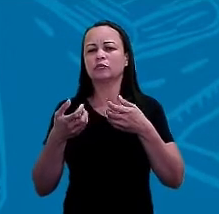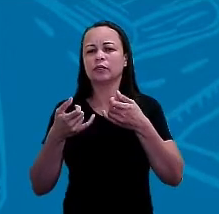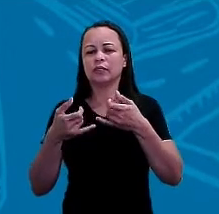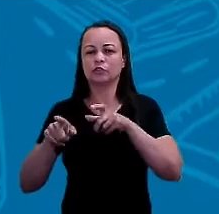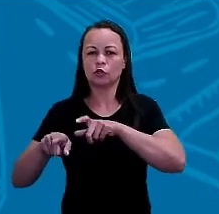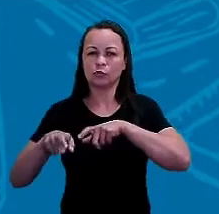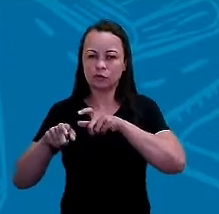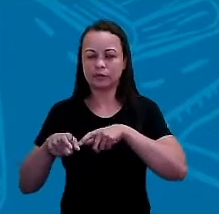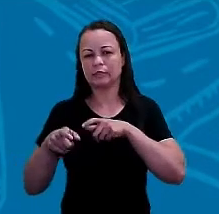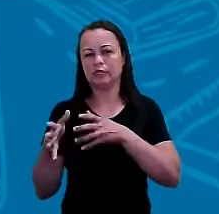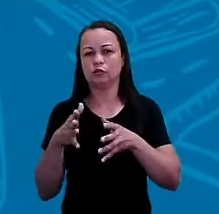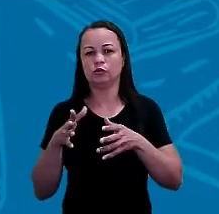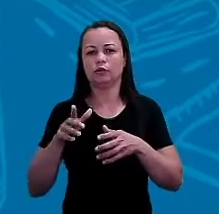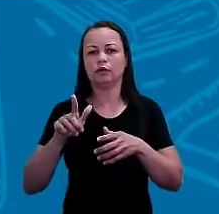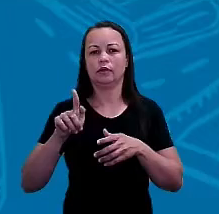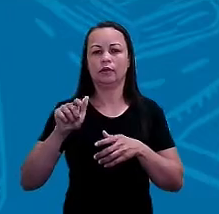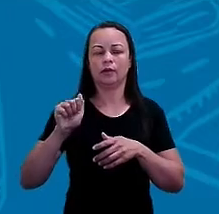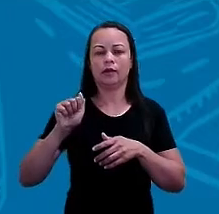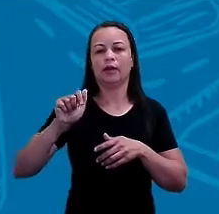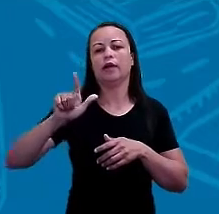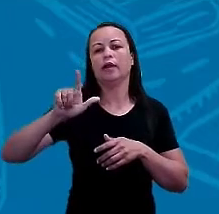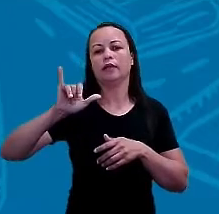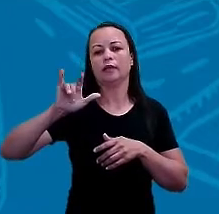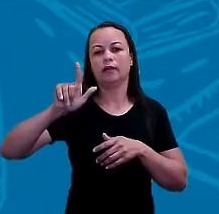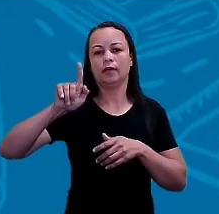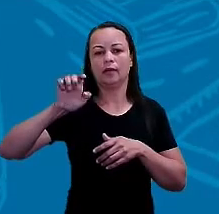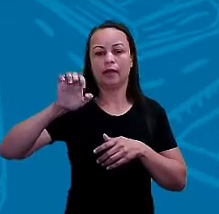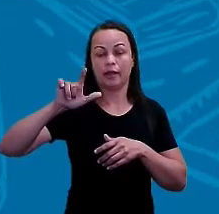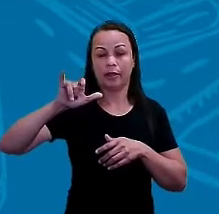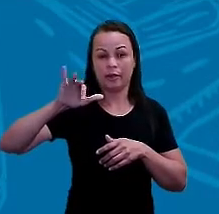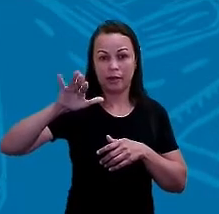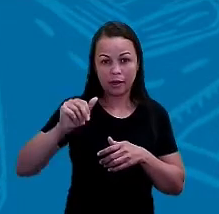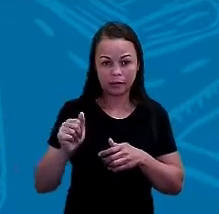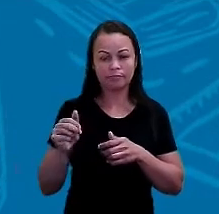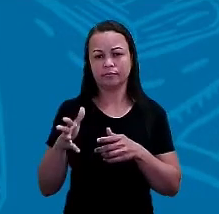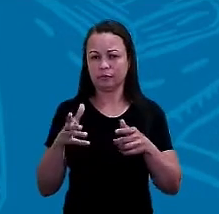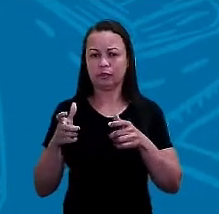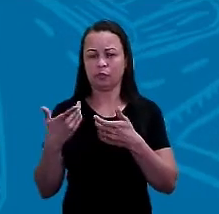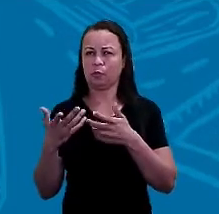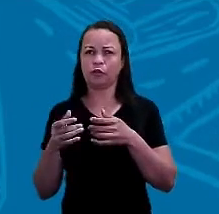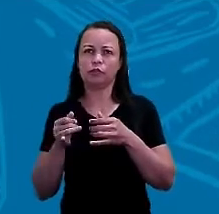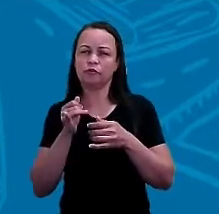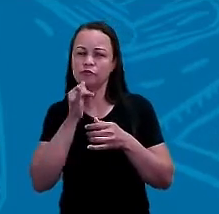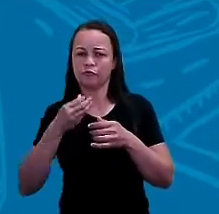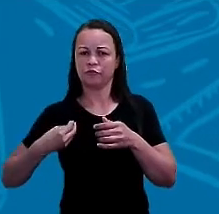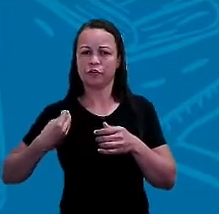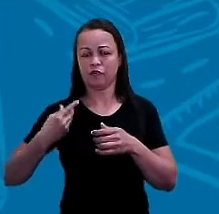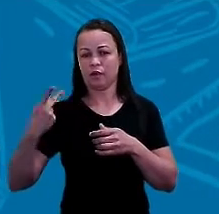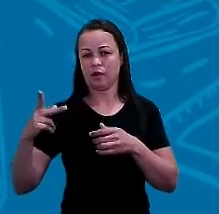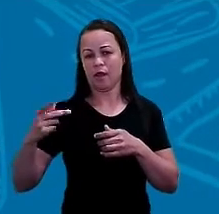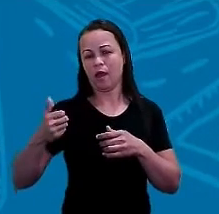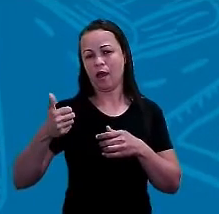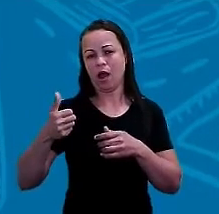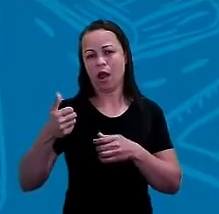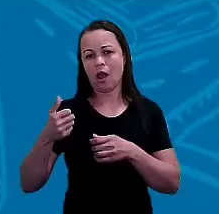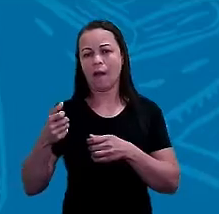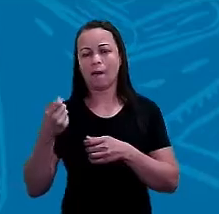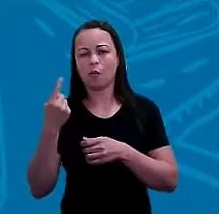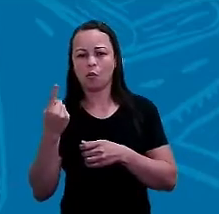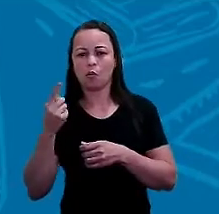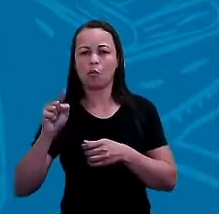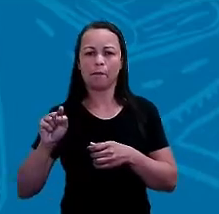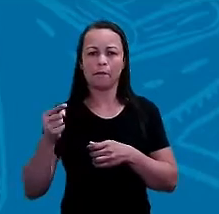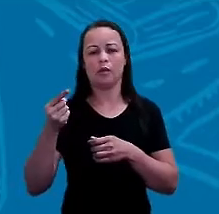situar aqui. No Engenho Galé deve morar 1.000 pessoas. Gente, só estou dando um exemplo, viu? Que eu não sei nem a quantidade correta, desculpem. Deve morar 1.000 pessoas.